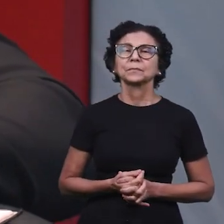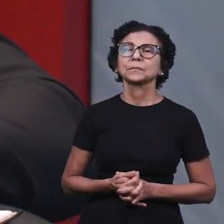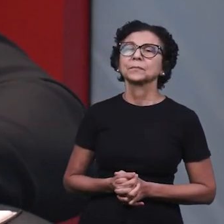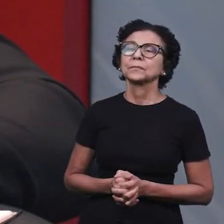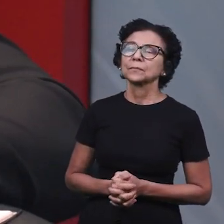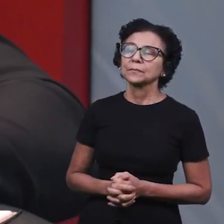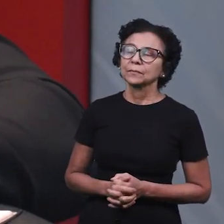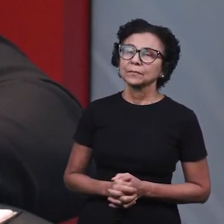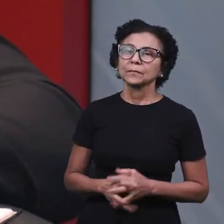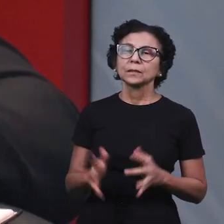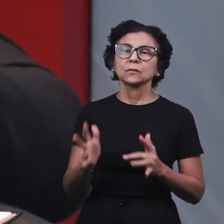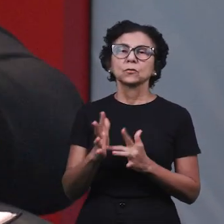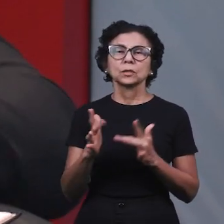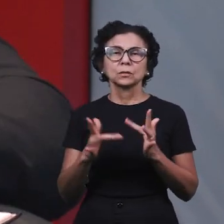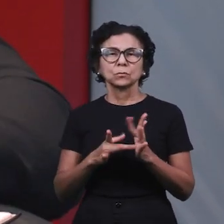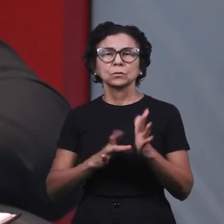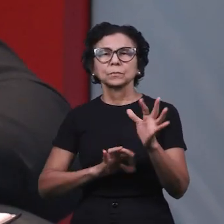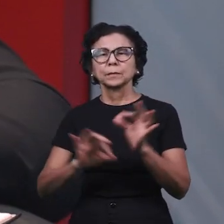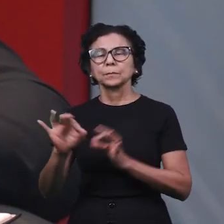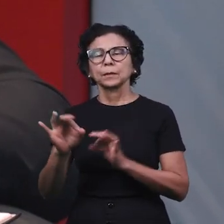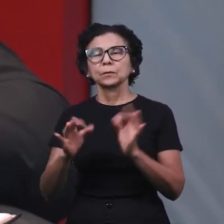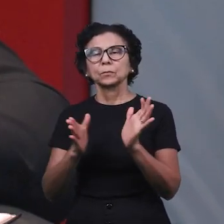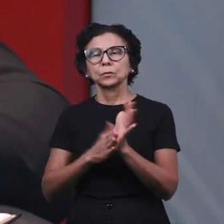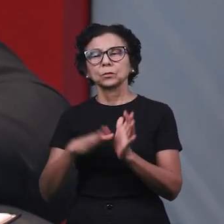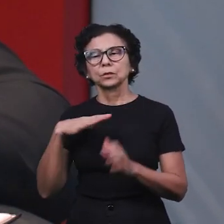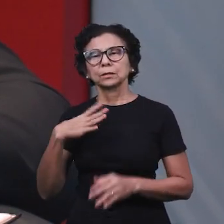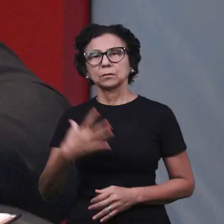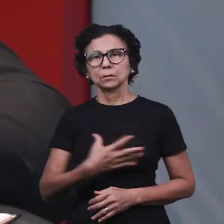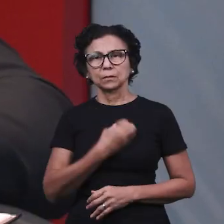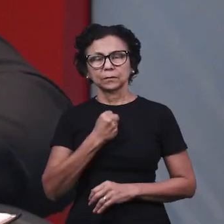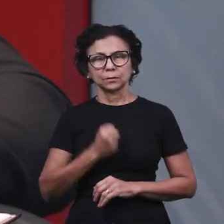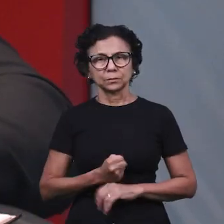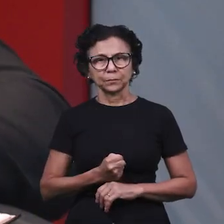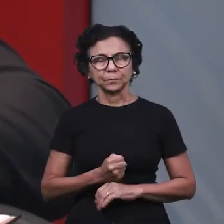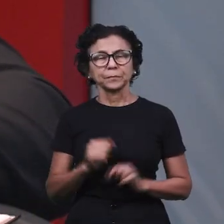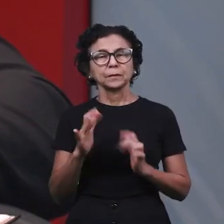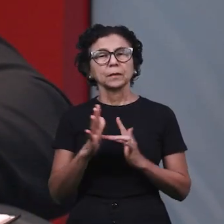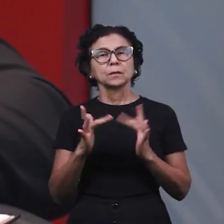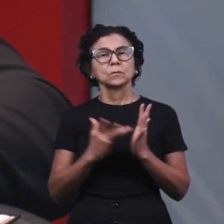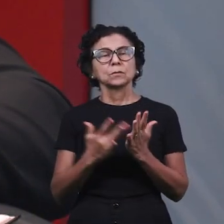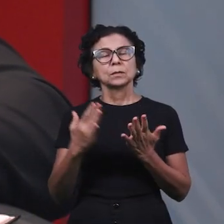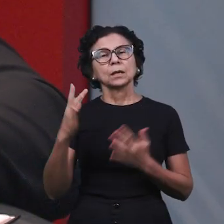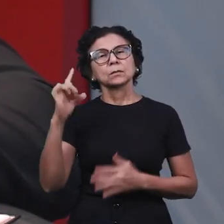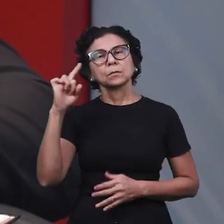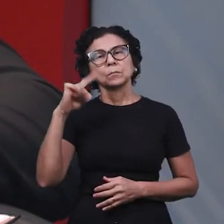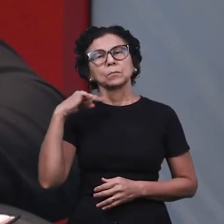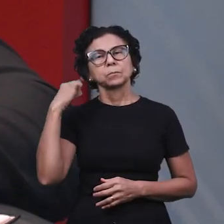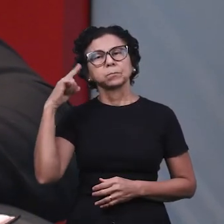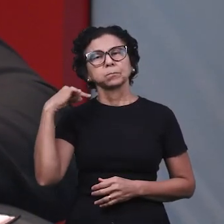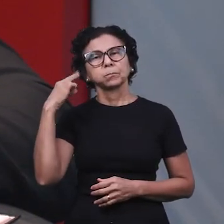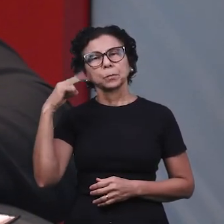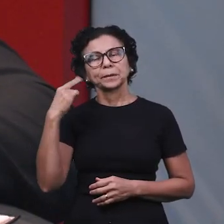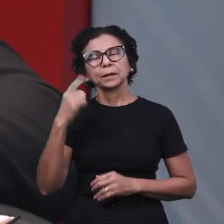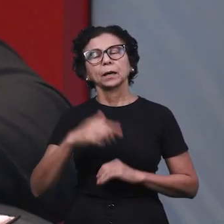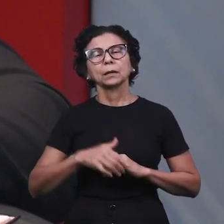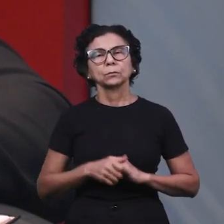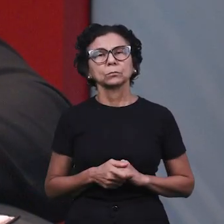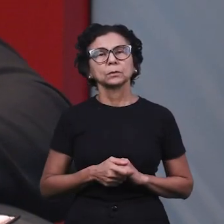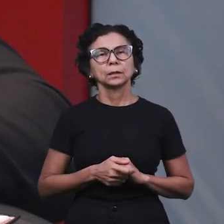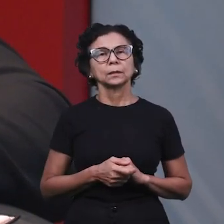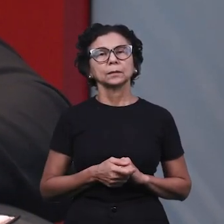dar um projeto eterno de salvação. Jesus, ele é o nosso advogado. Ele é aquele que se apresenta diante do